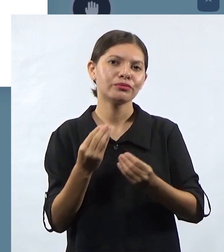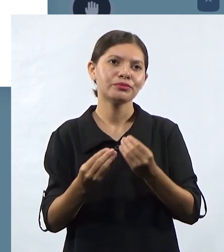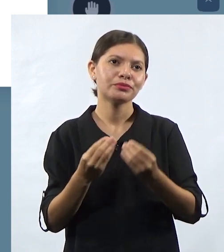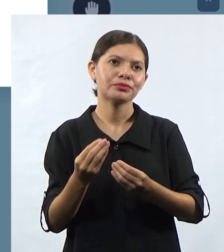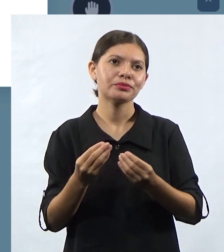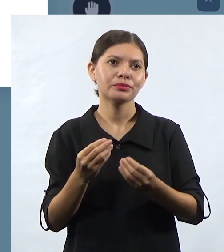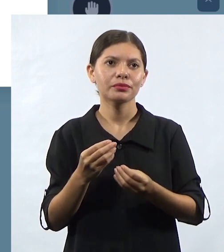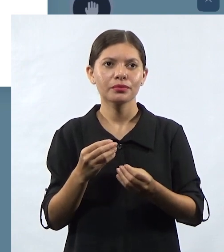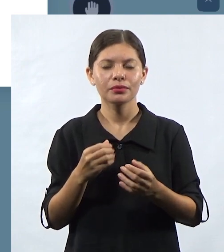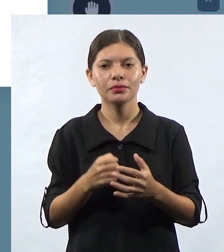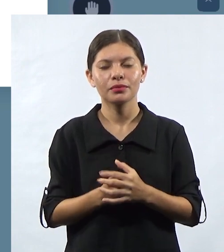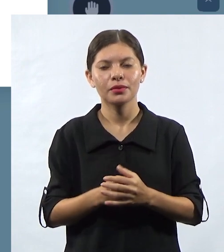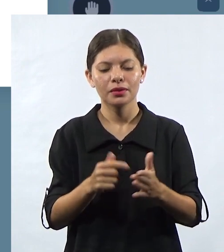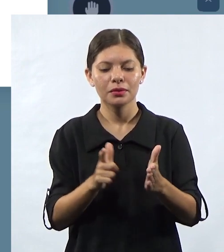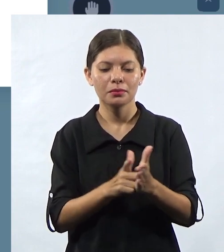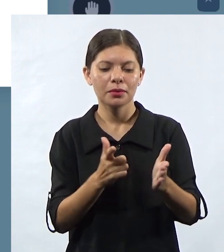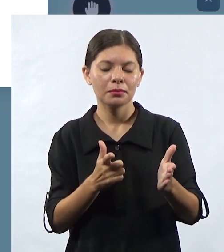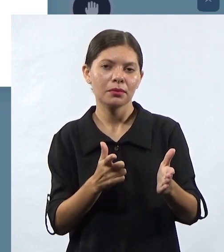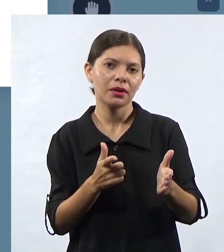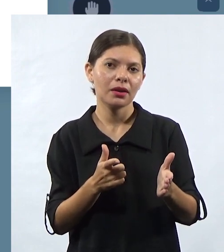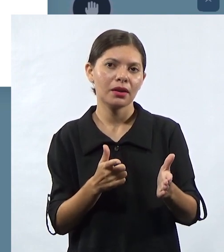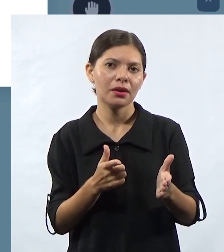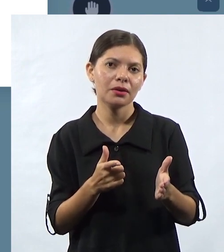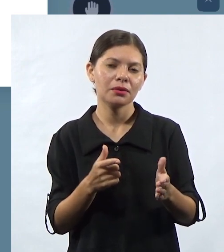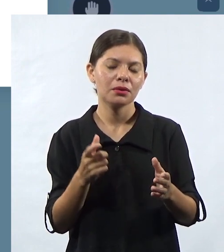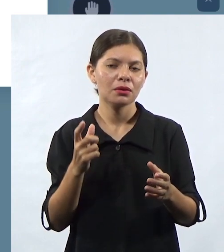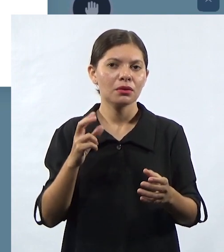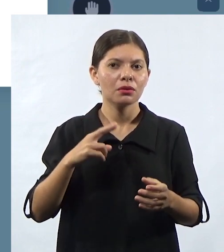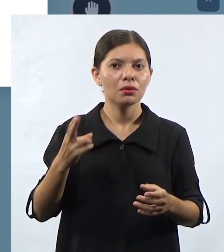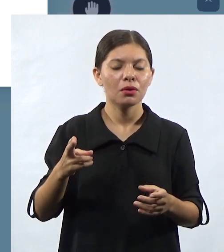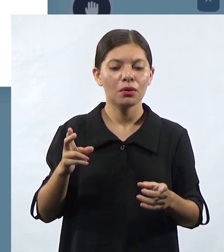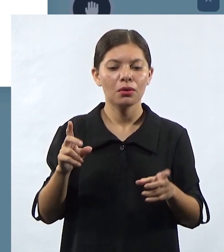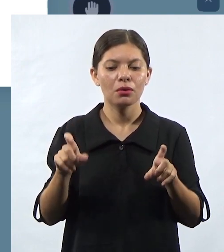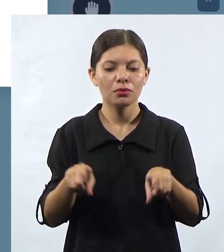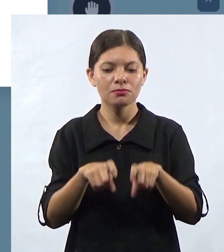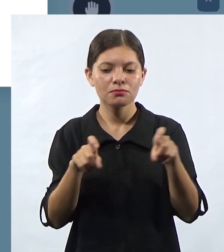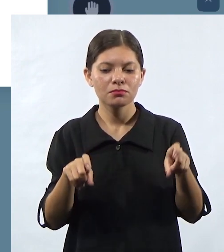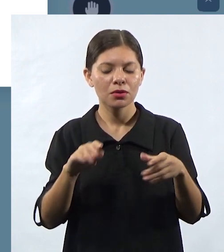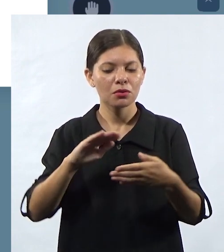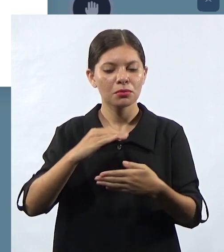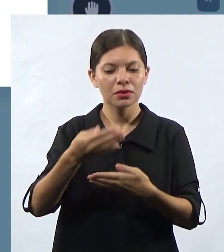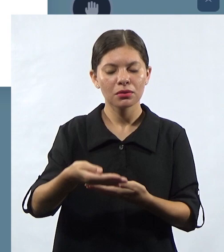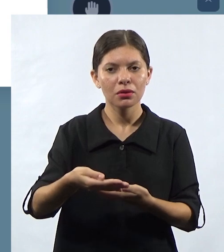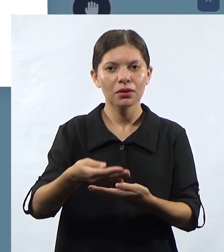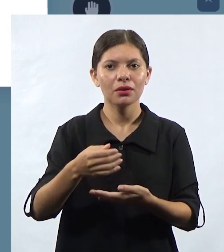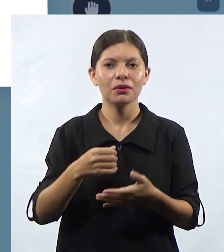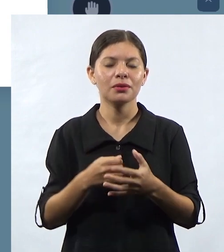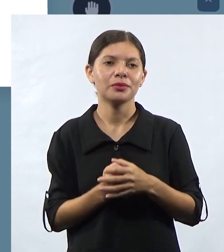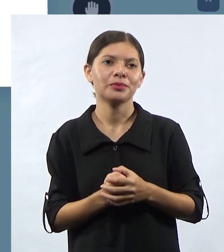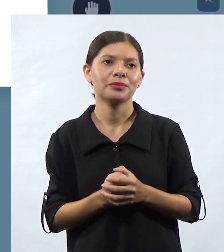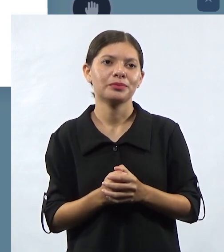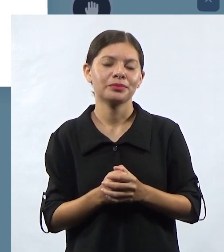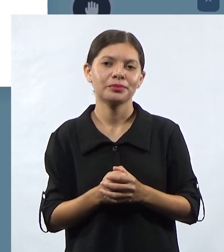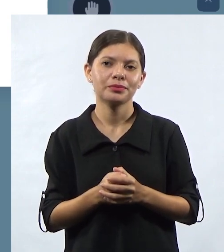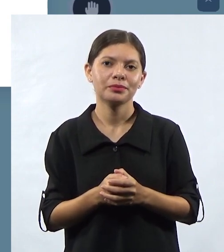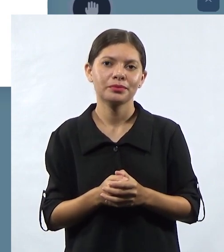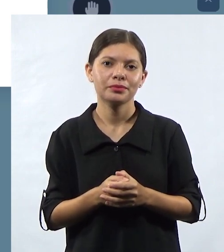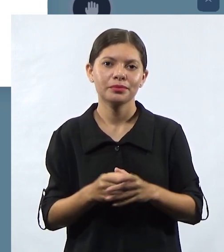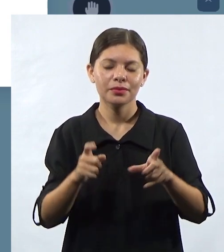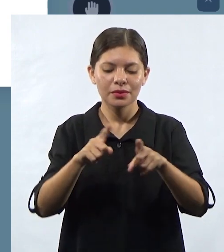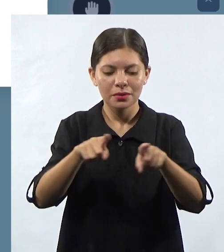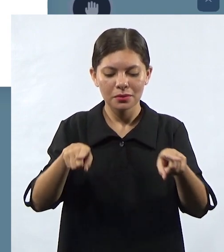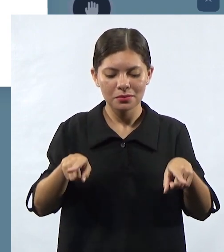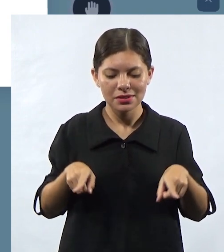no computador? A gente vai... né? Então, se for anotar no computador, eu tenho que levar um computador. Né? Ou tem que ser uma sala que tenha